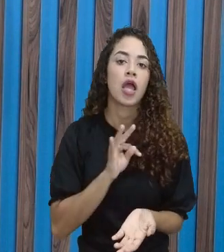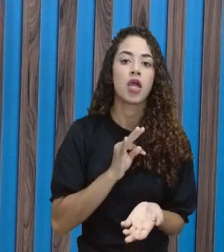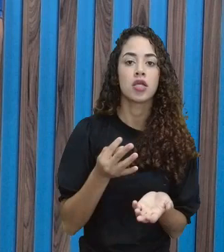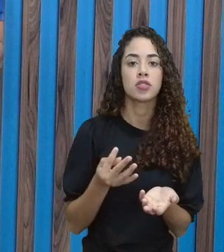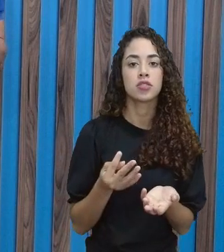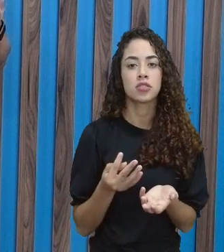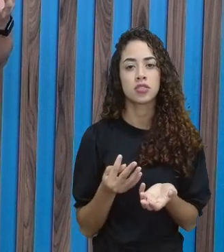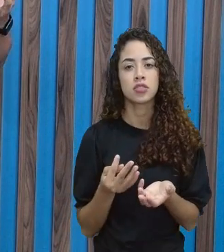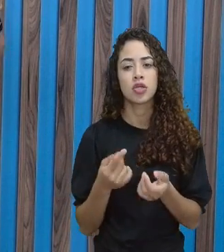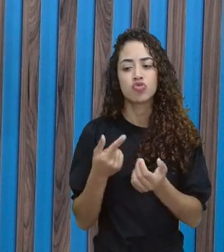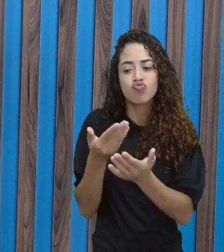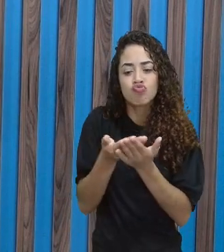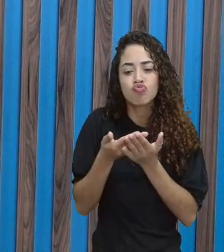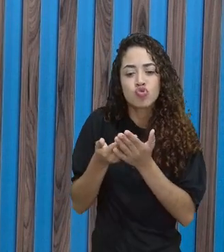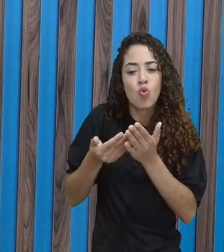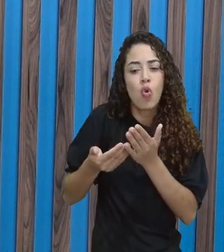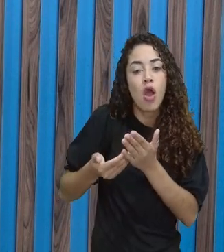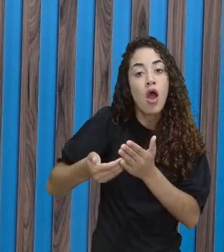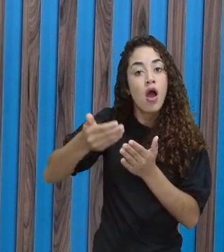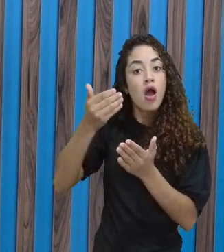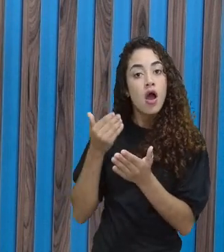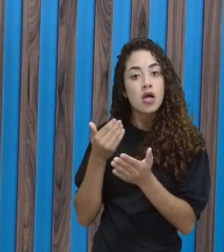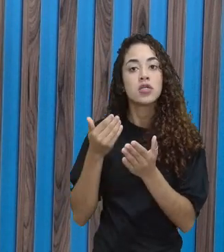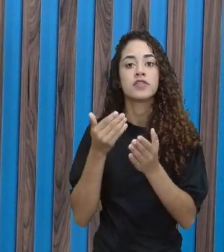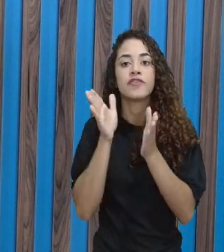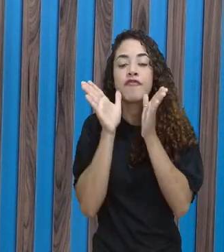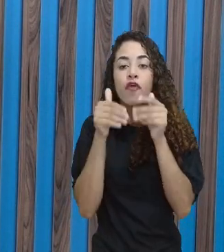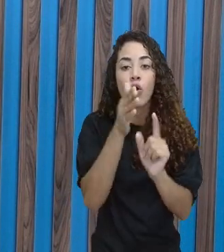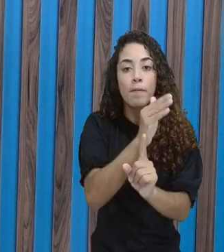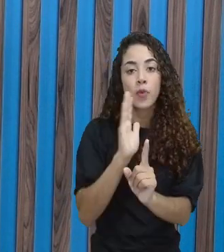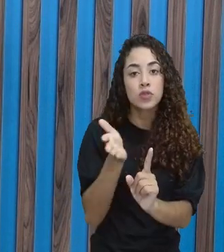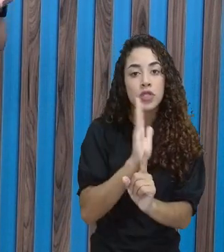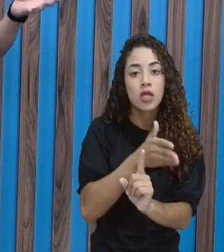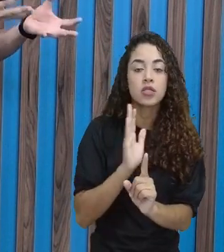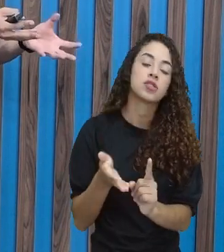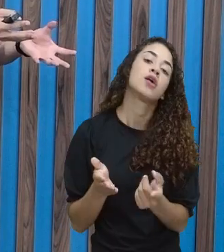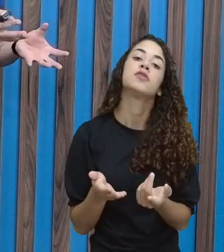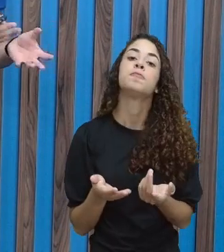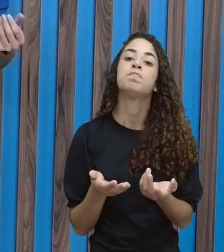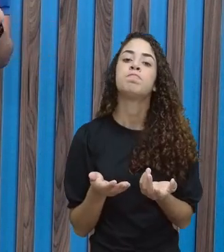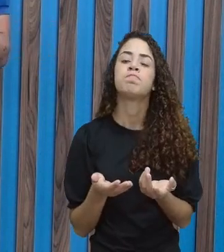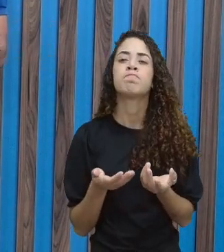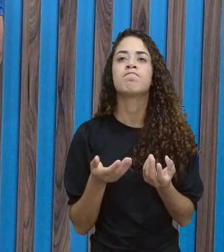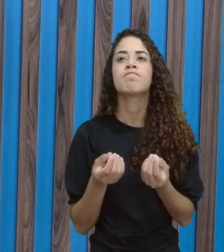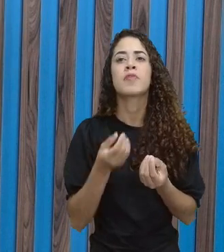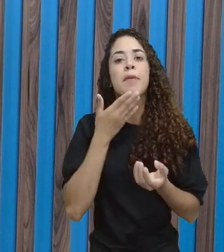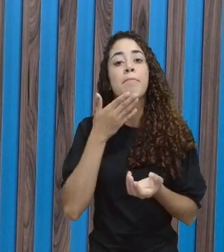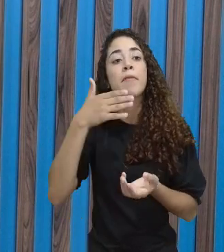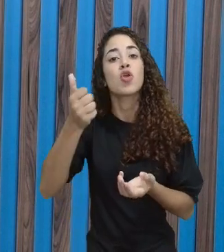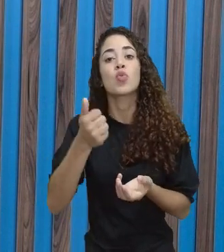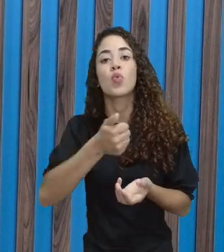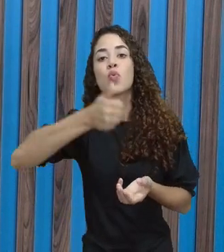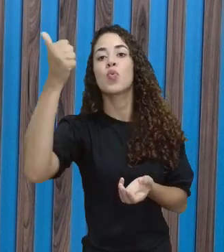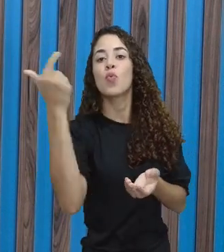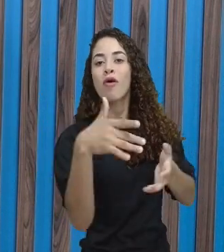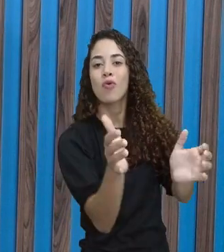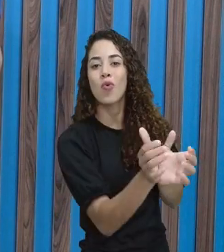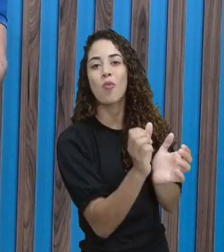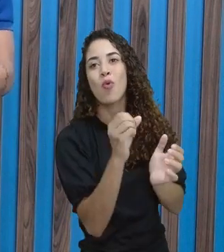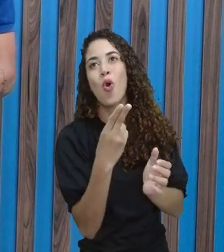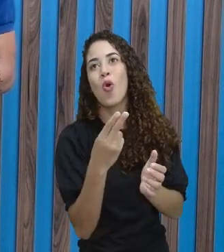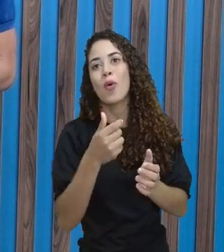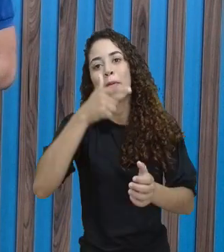o nosso estudo ali relacionado àquela modalidade se sobressaia à outra equipe, né, ou à